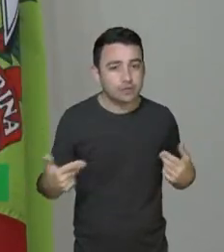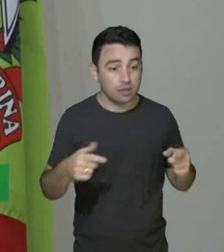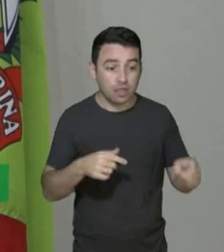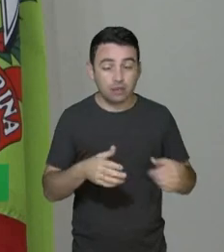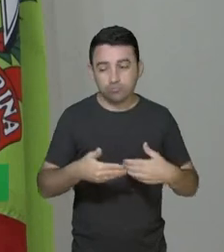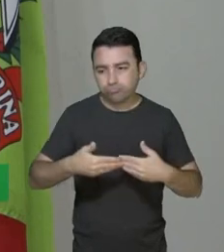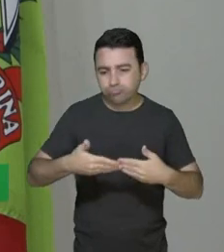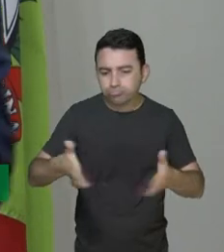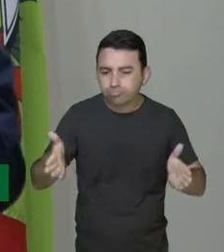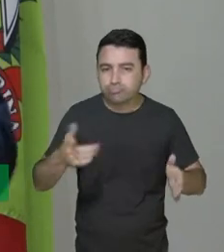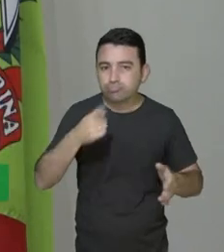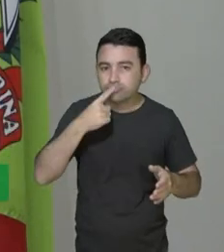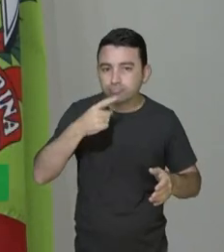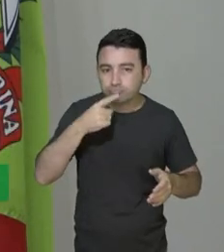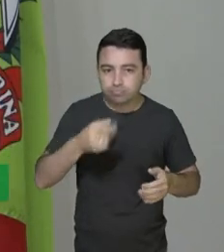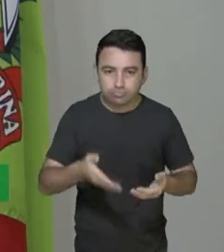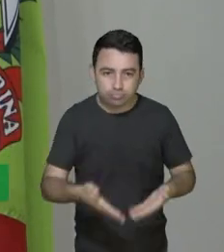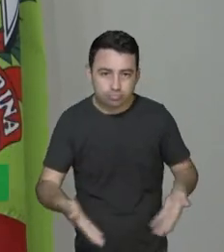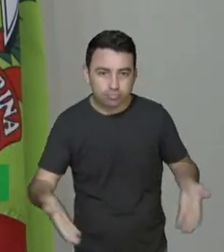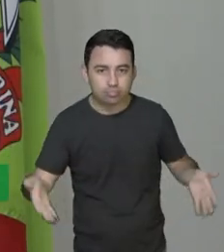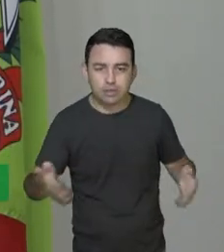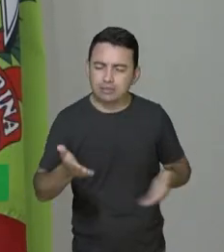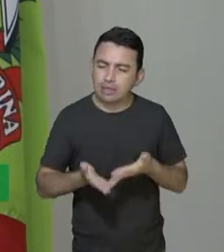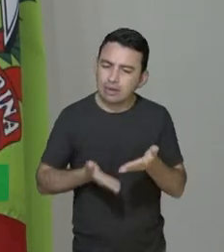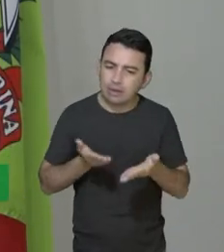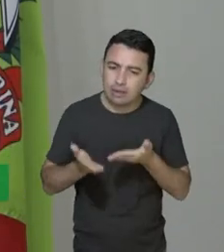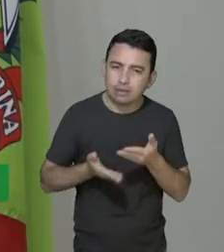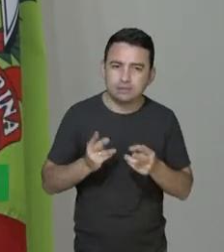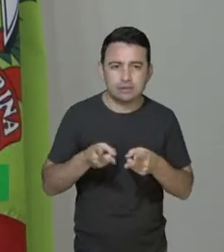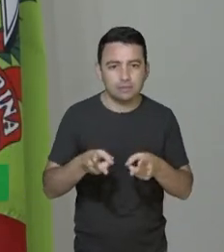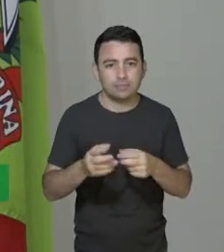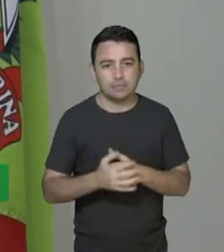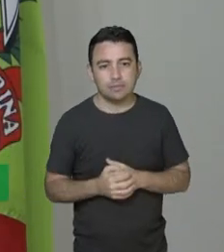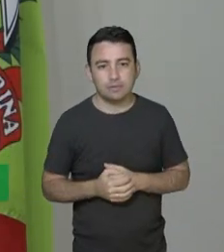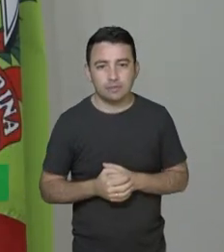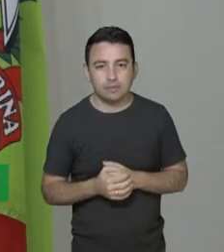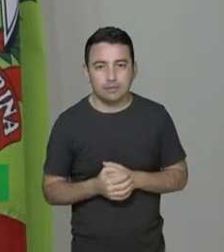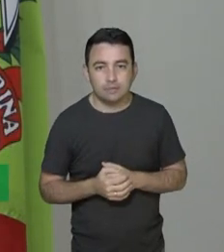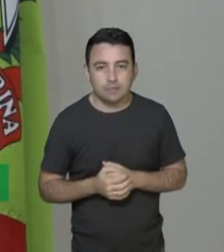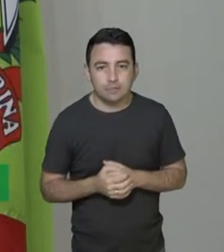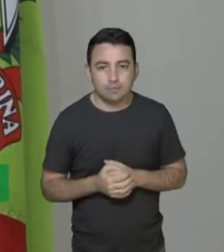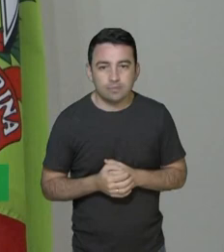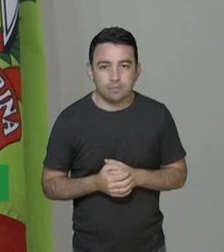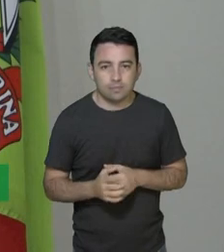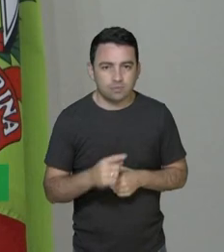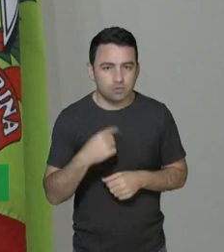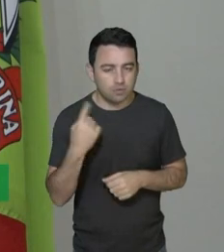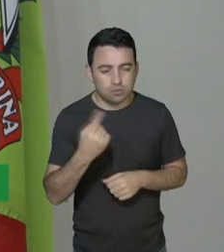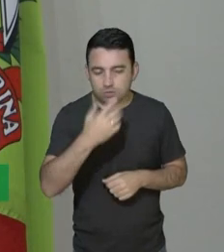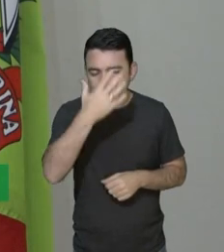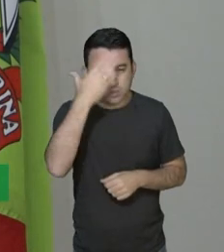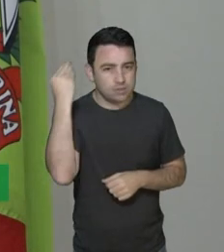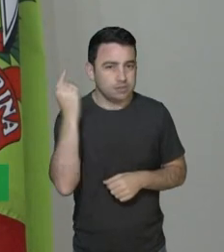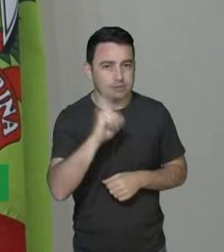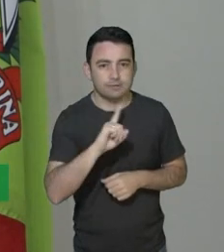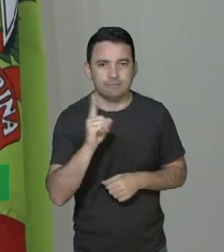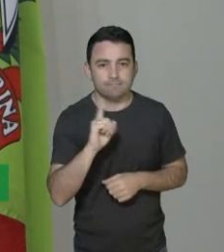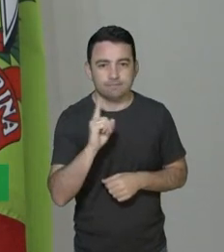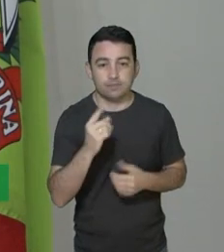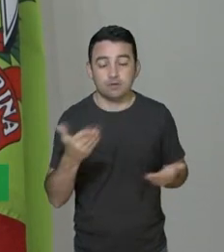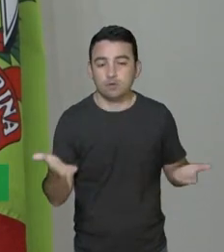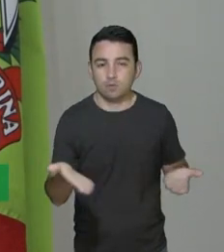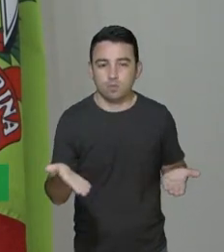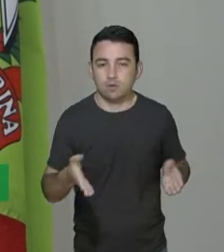tapete vermelho que nem tem aqui para nos atender. Que maravilha, Sr. Pelso. Nós não podemos esquecer esse